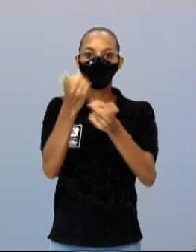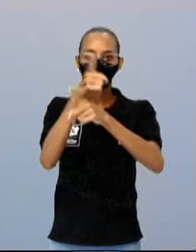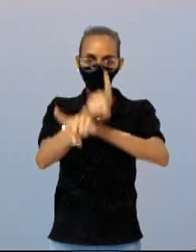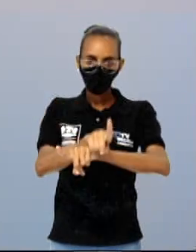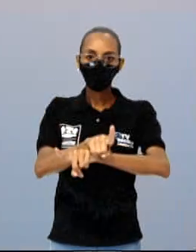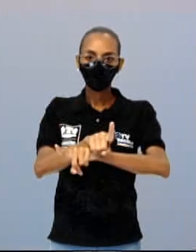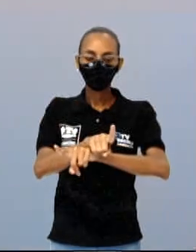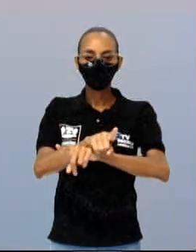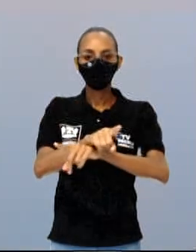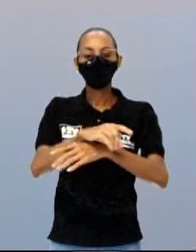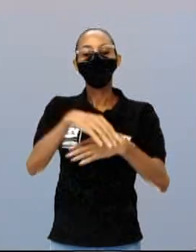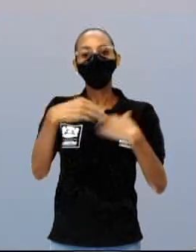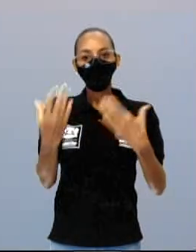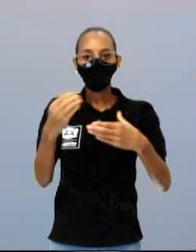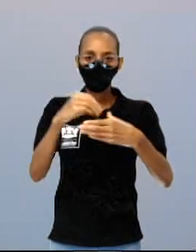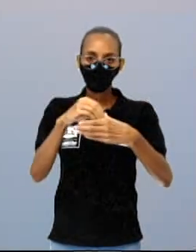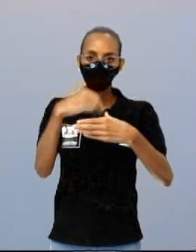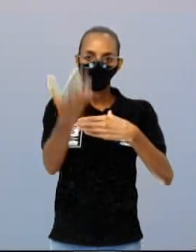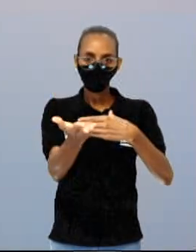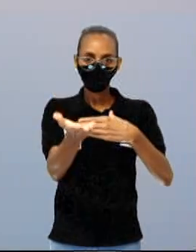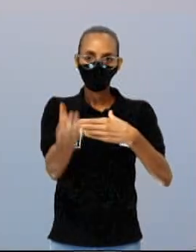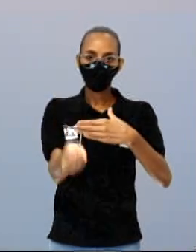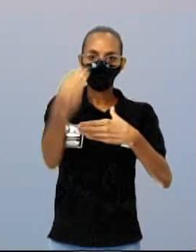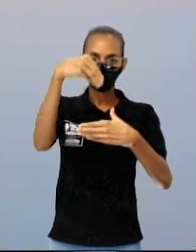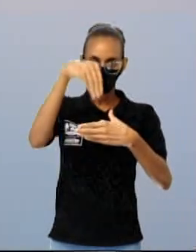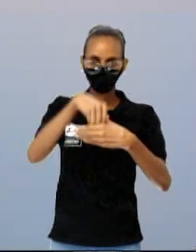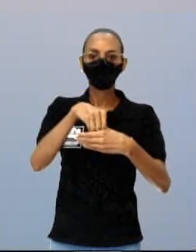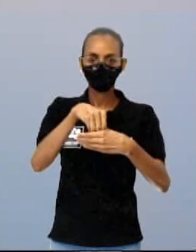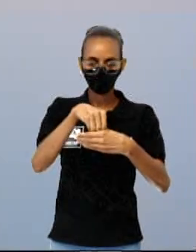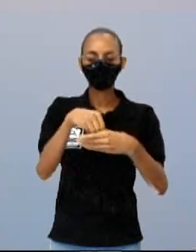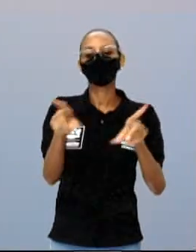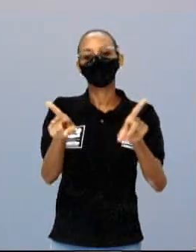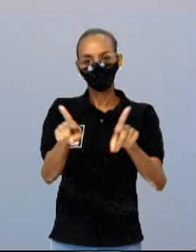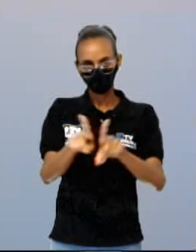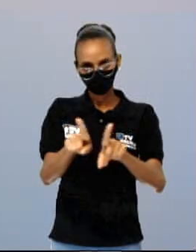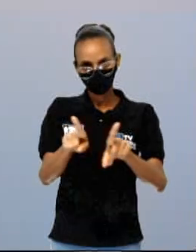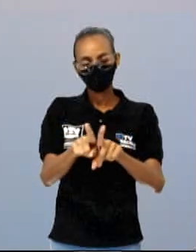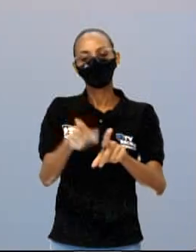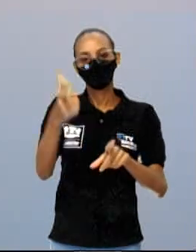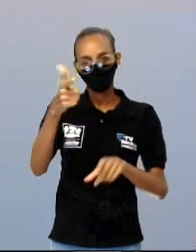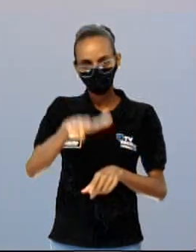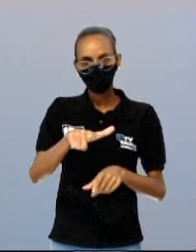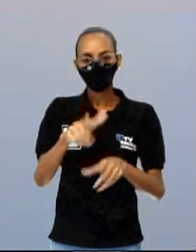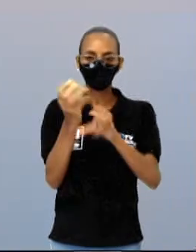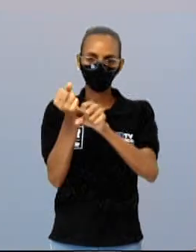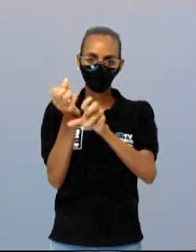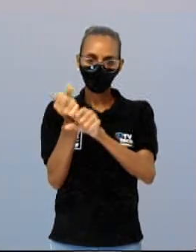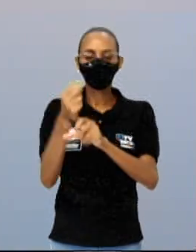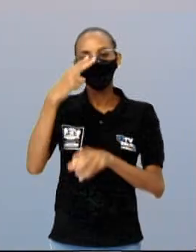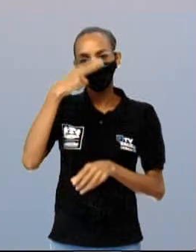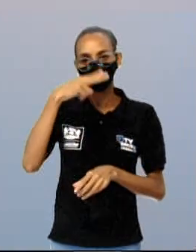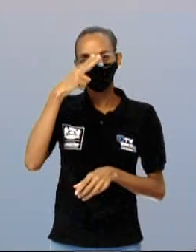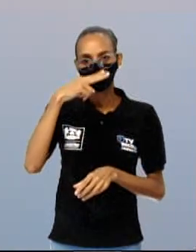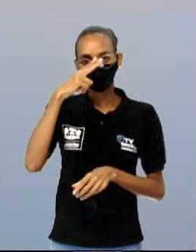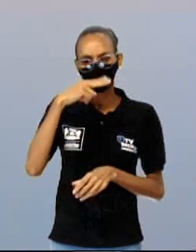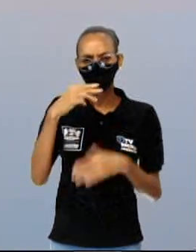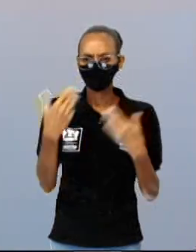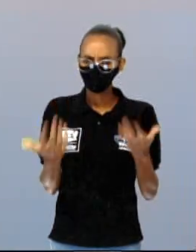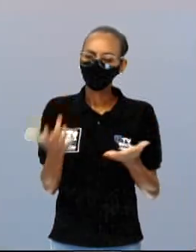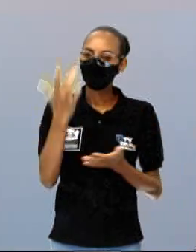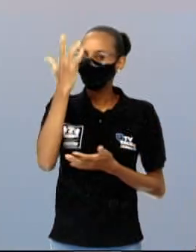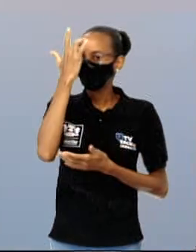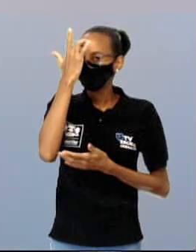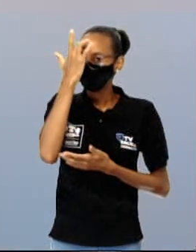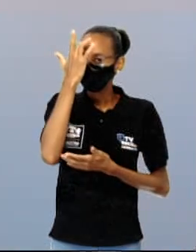alternos internos ou alternos externos também são congruentes. Veja como isso facilita muito